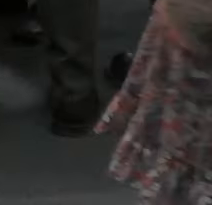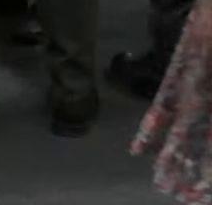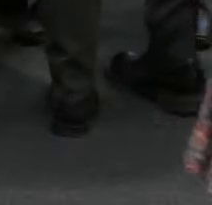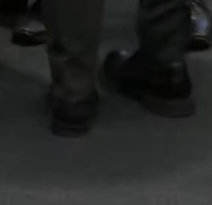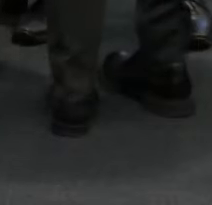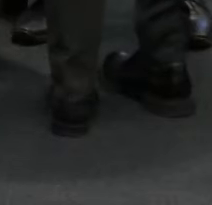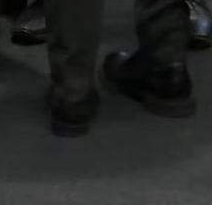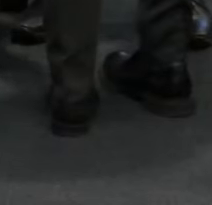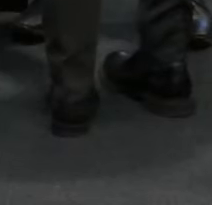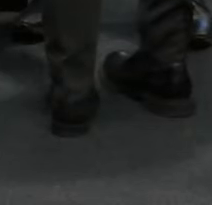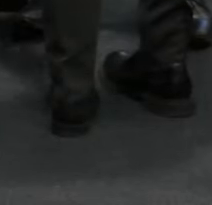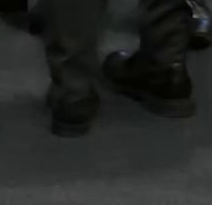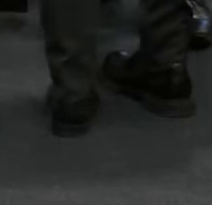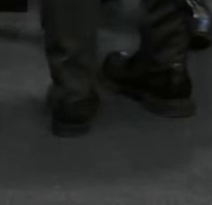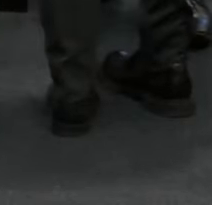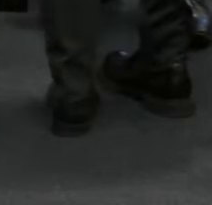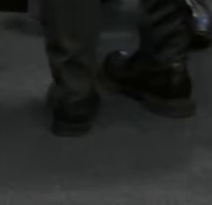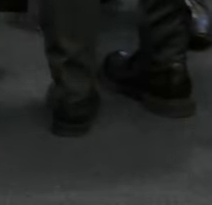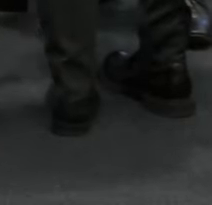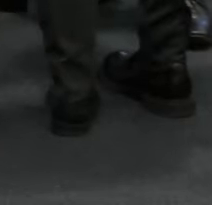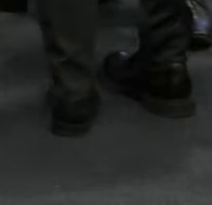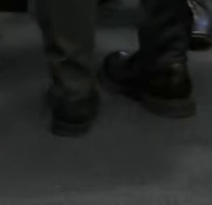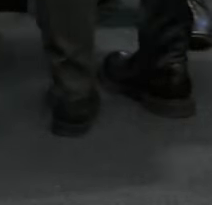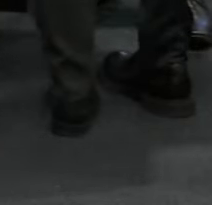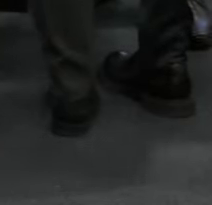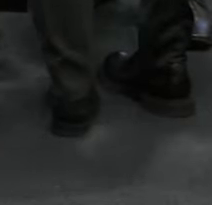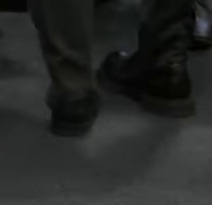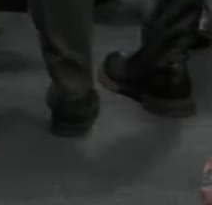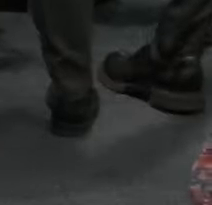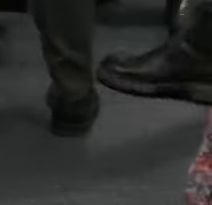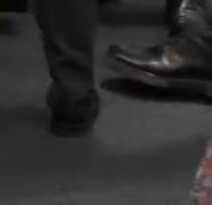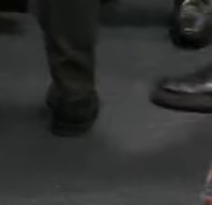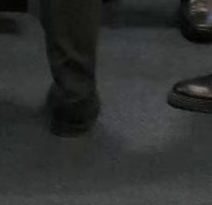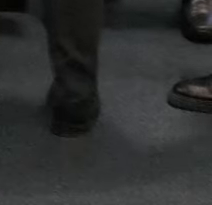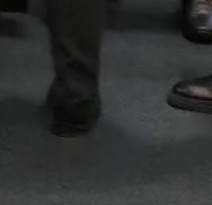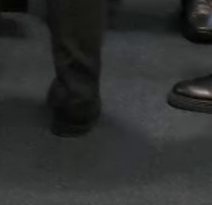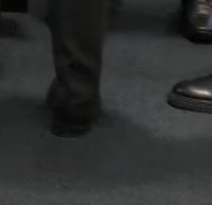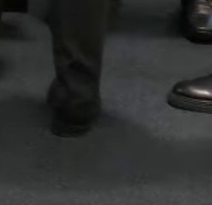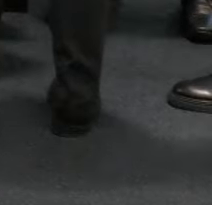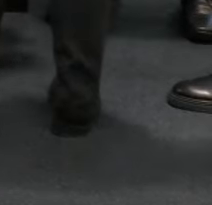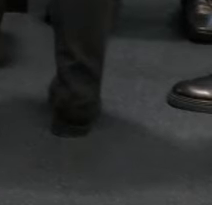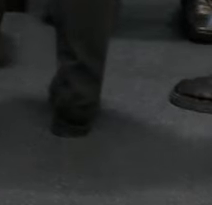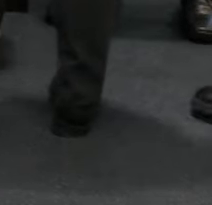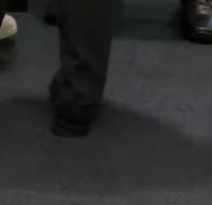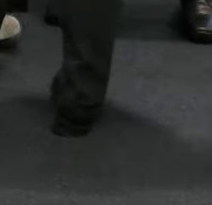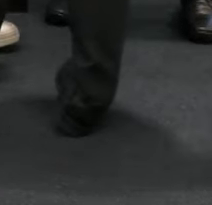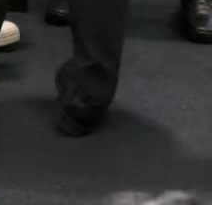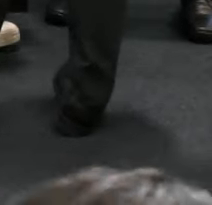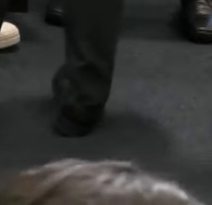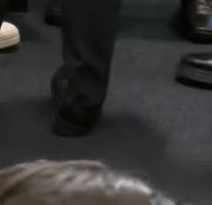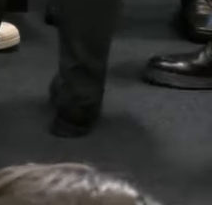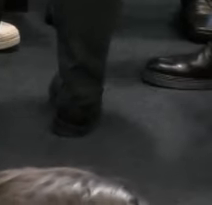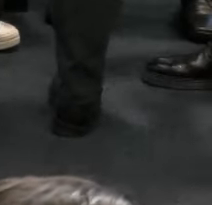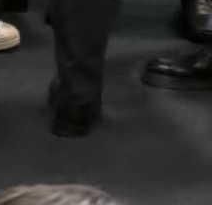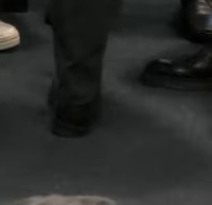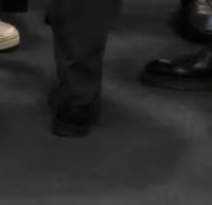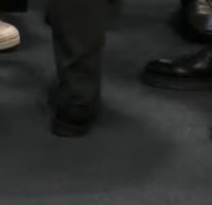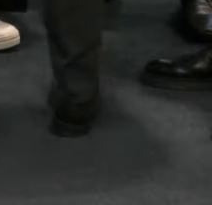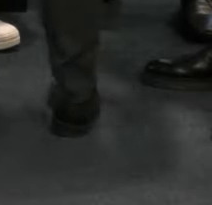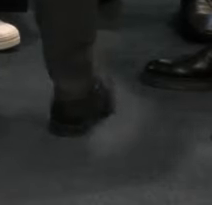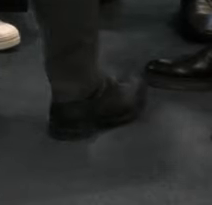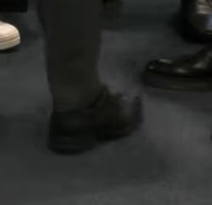o orçamento, mas não podem estar nesse conselho. É visivelmente conflito de interesse. E eu